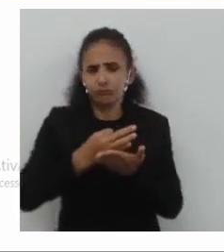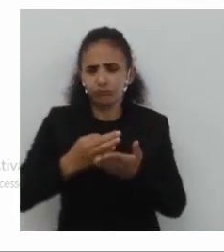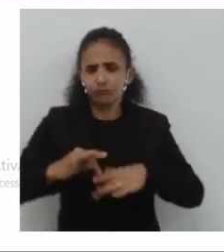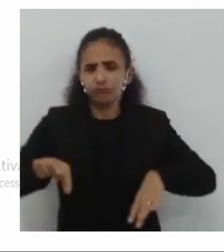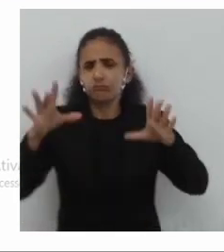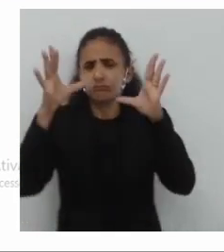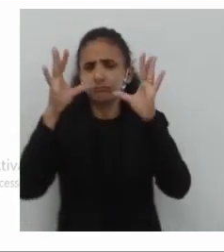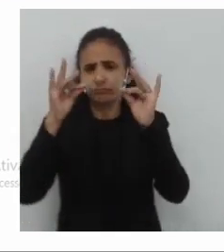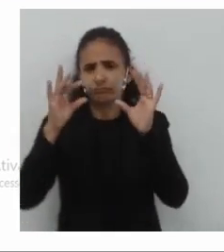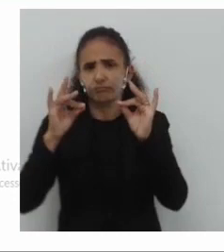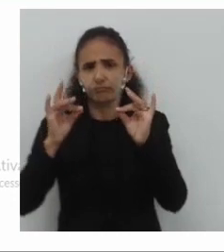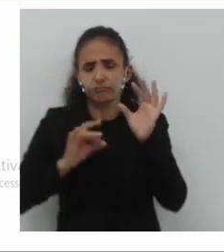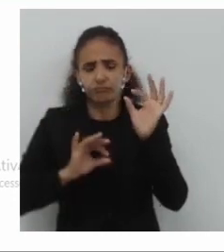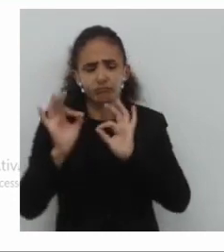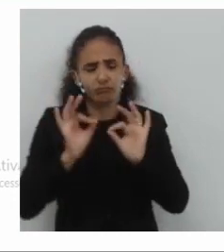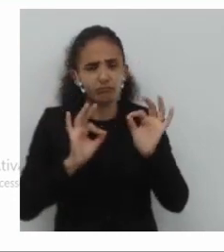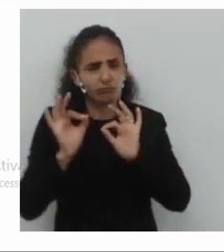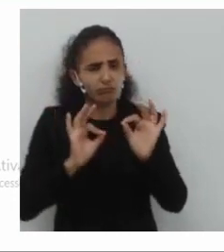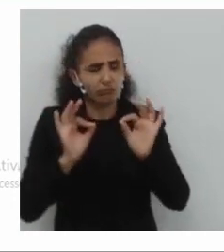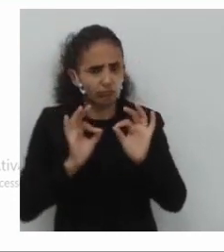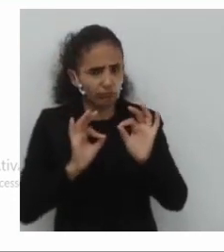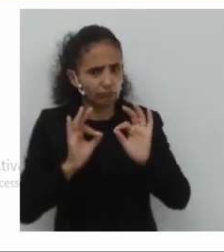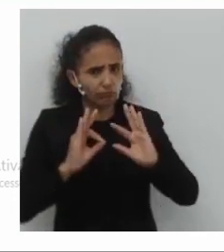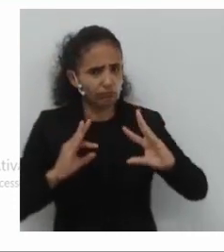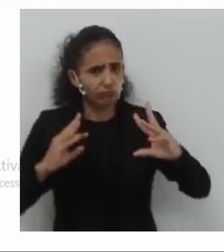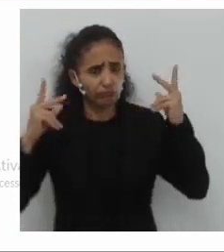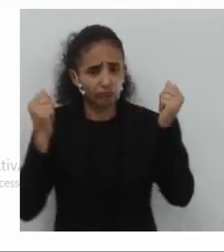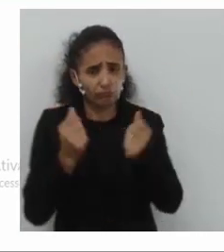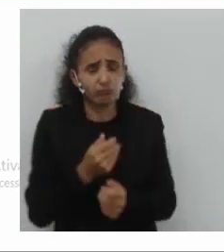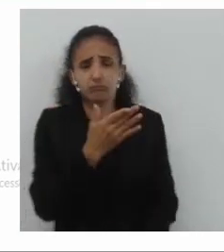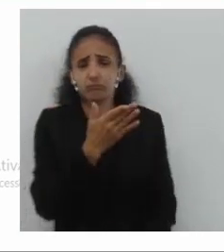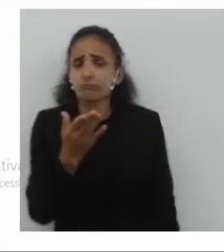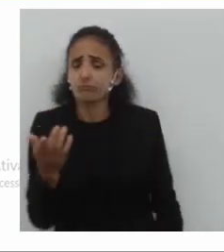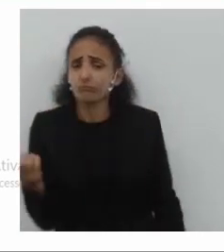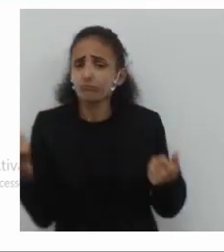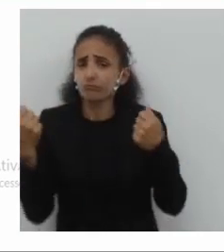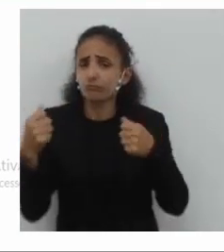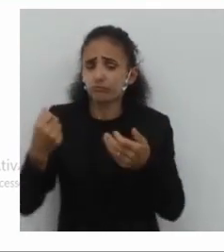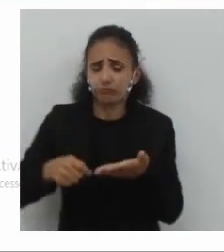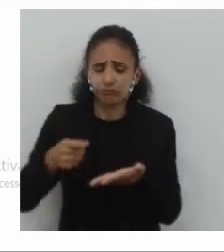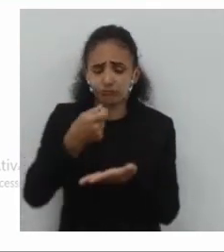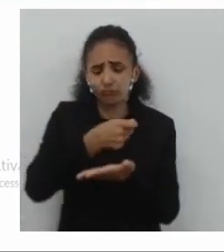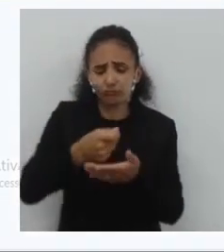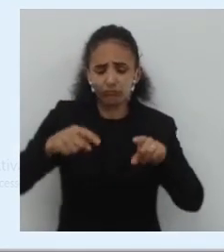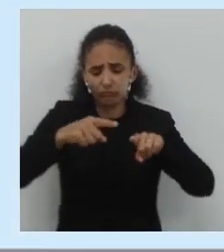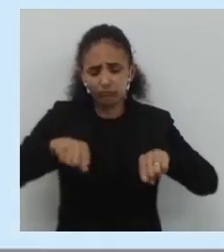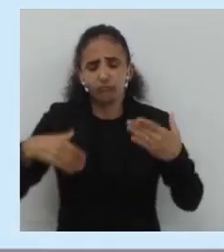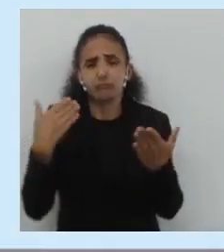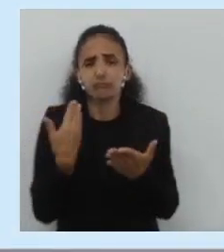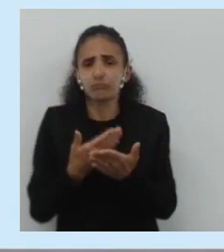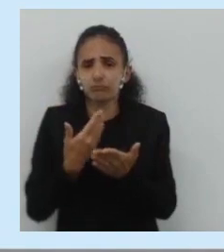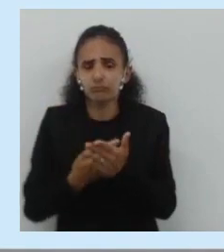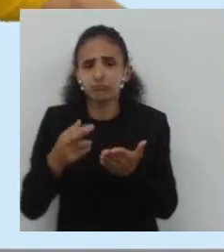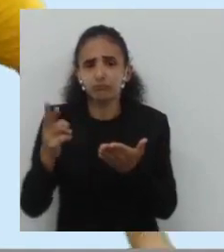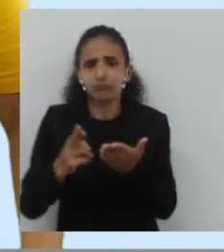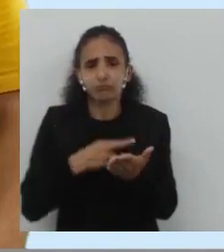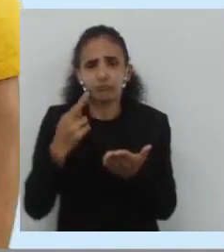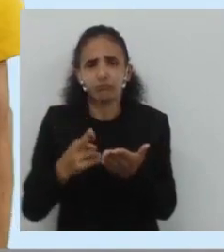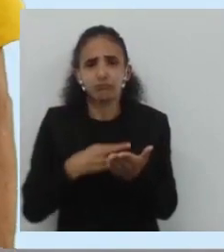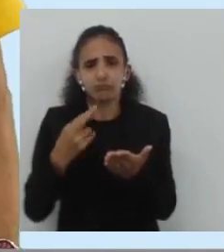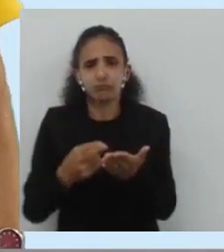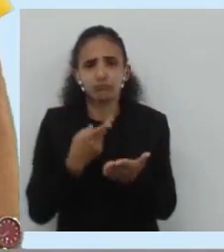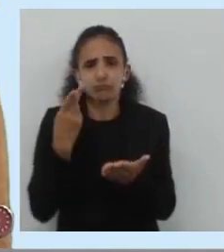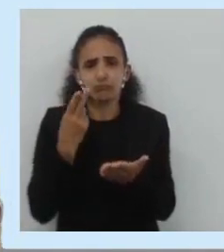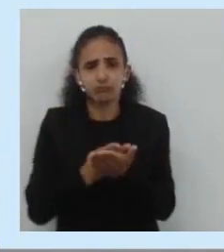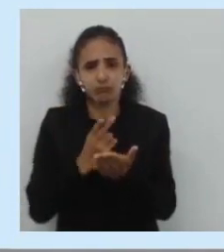em vista um veículo em que irá circular. Ou você vai escrever em sala de aula, no seu caderno, ou numa revista,